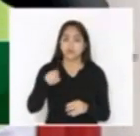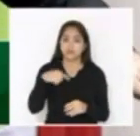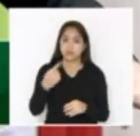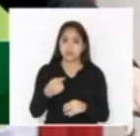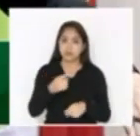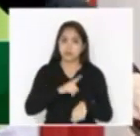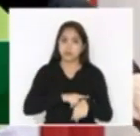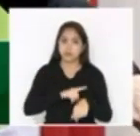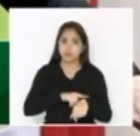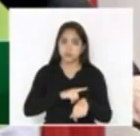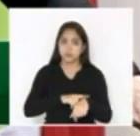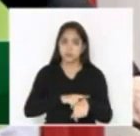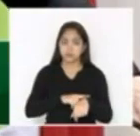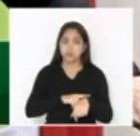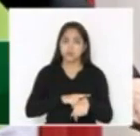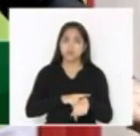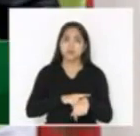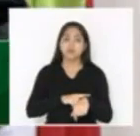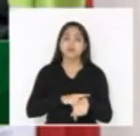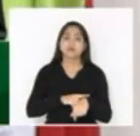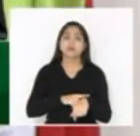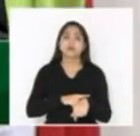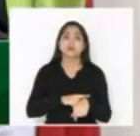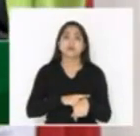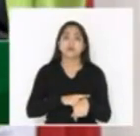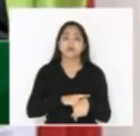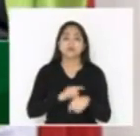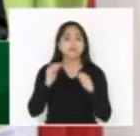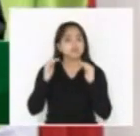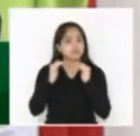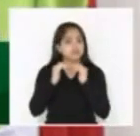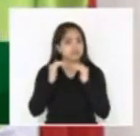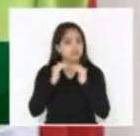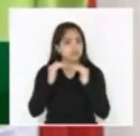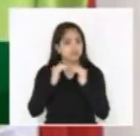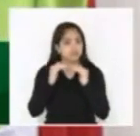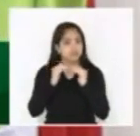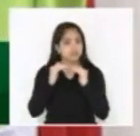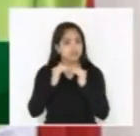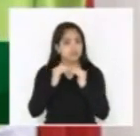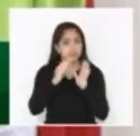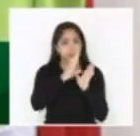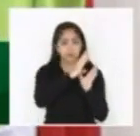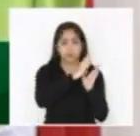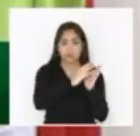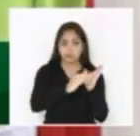essa tribuna é sua. Eu concordo que esse modelo